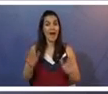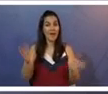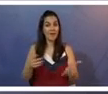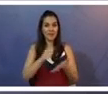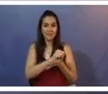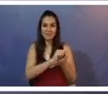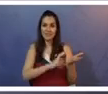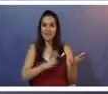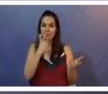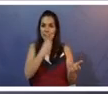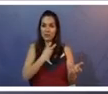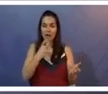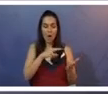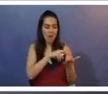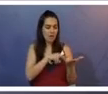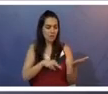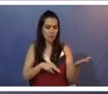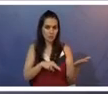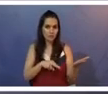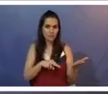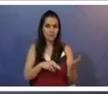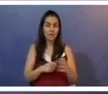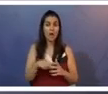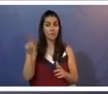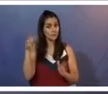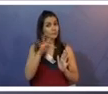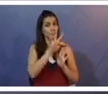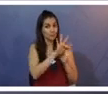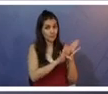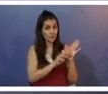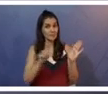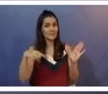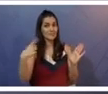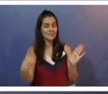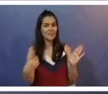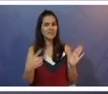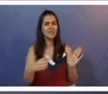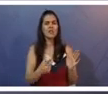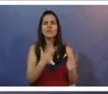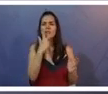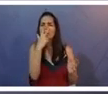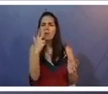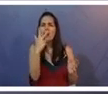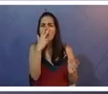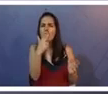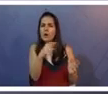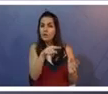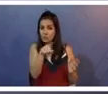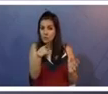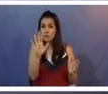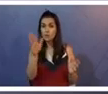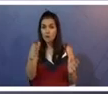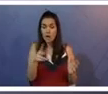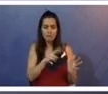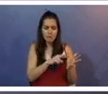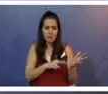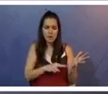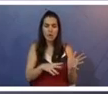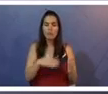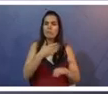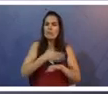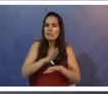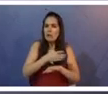Atividade oral e de leitura. O texto a seguir, a semelhança dos que você leu na última tarefa do módulo